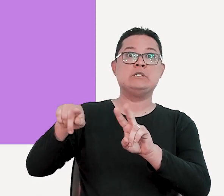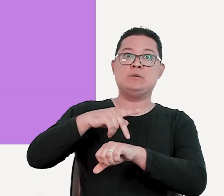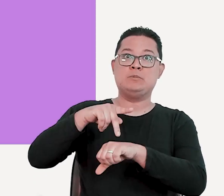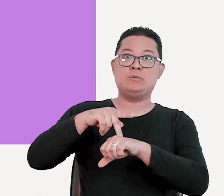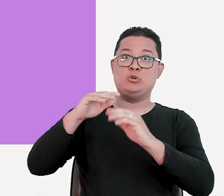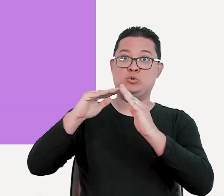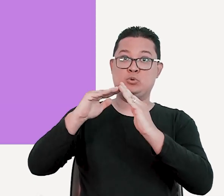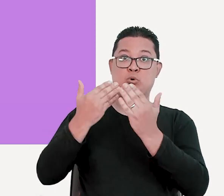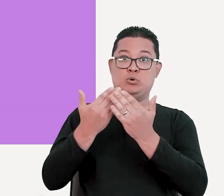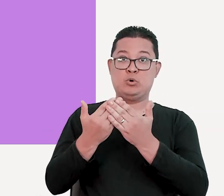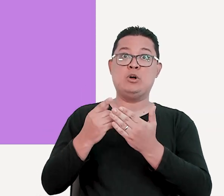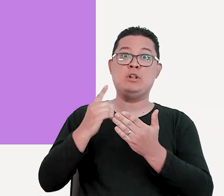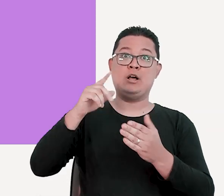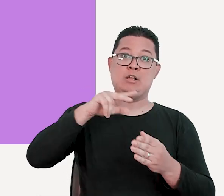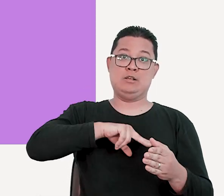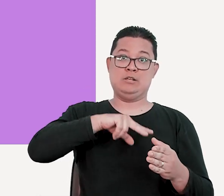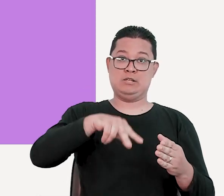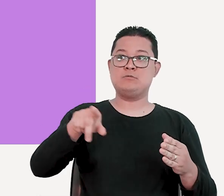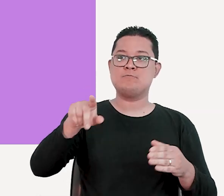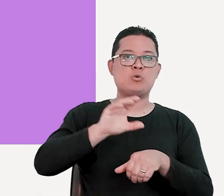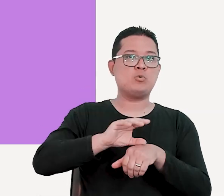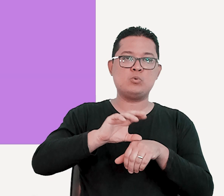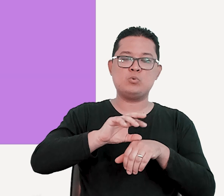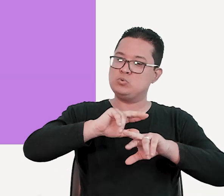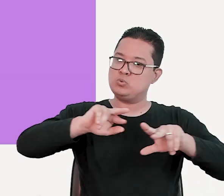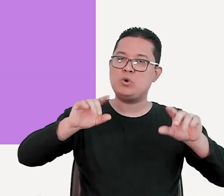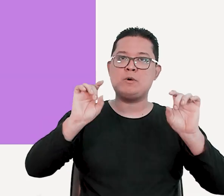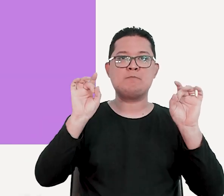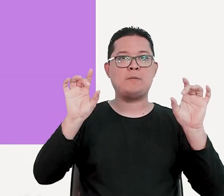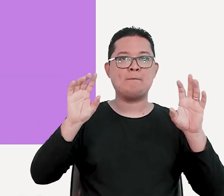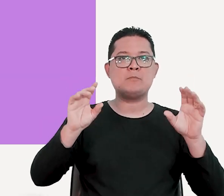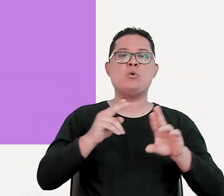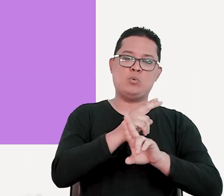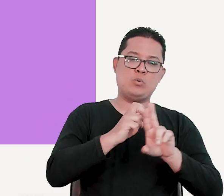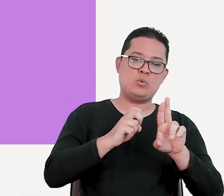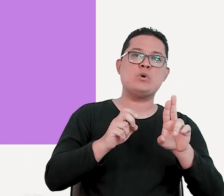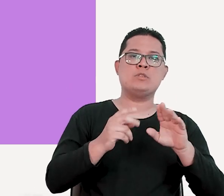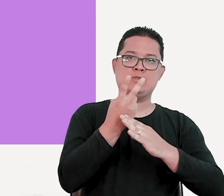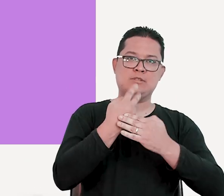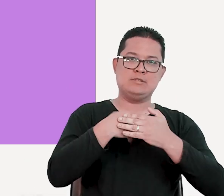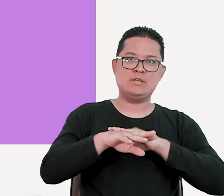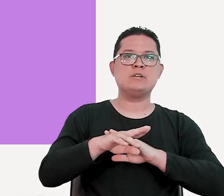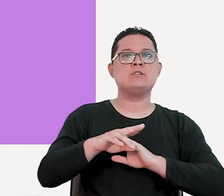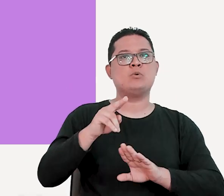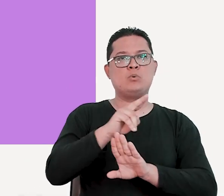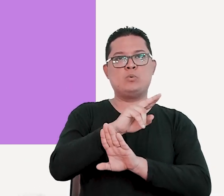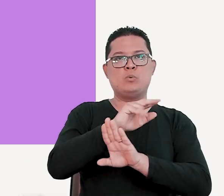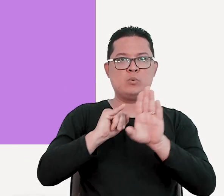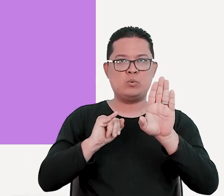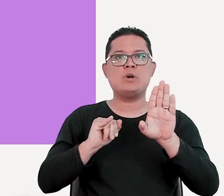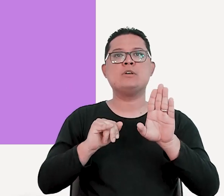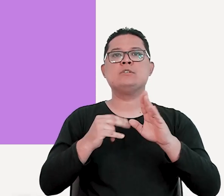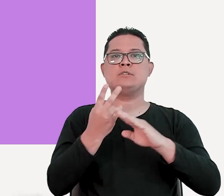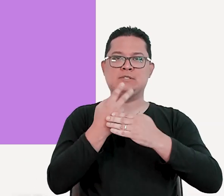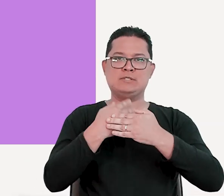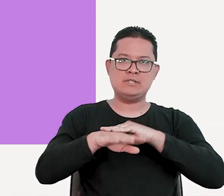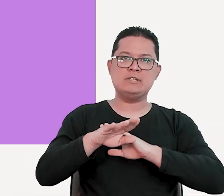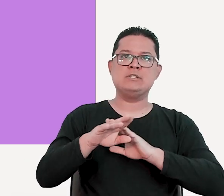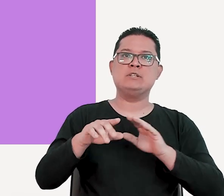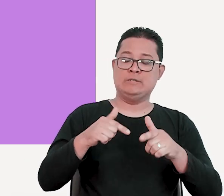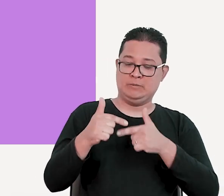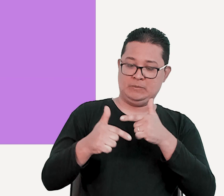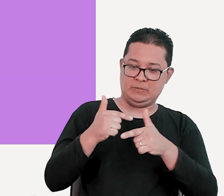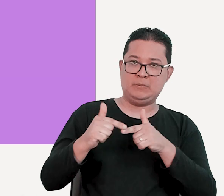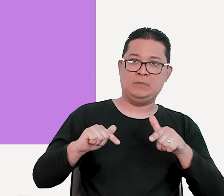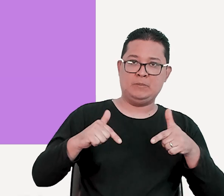lá em Portugal, e eles oferecem cursos maravilhosos de UX Design, UI Design, Surface Design, e também o